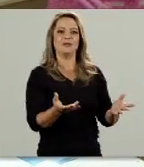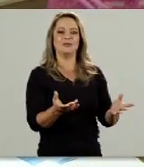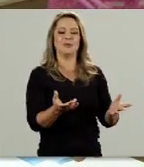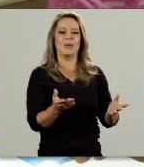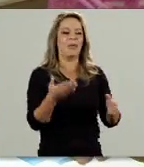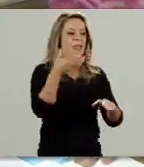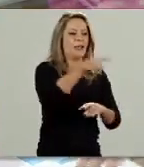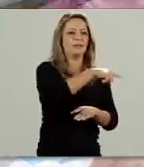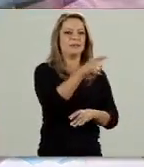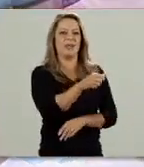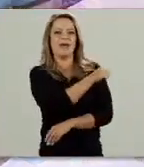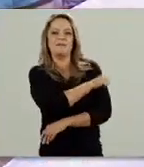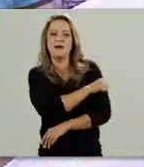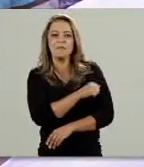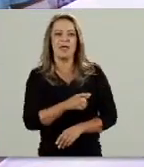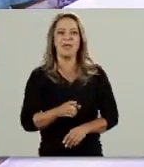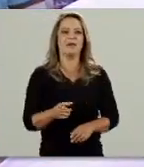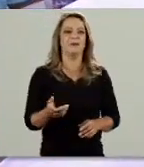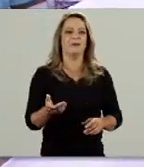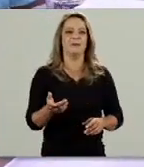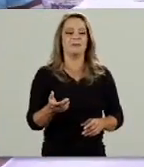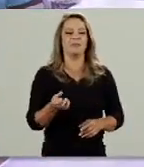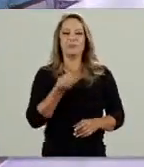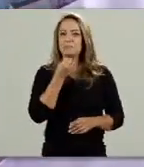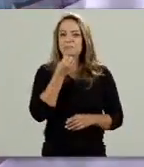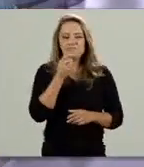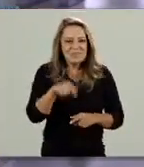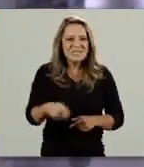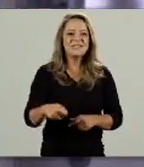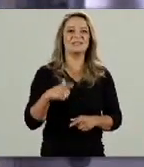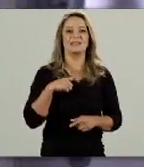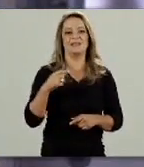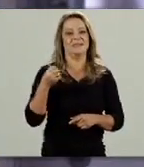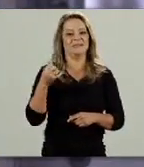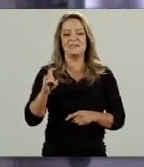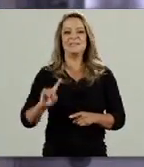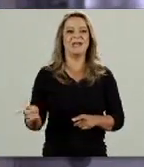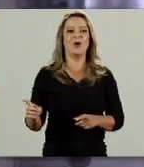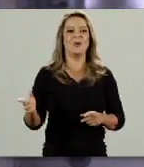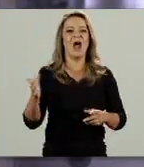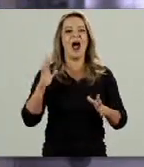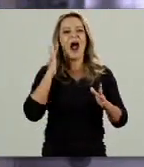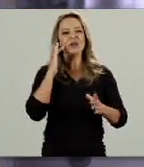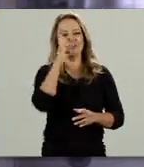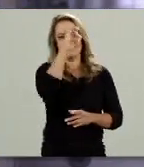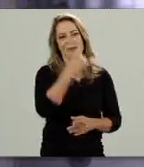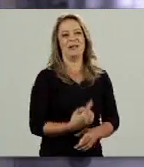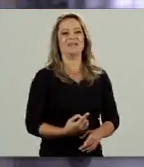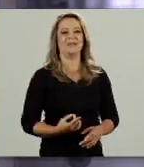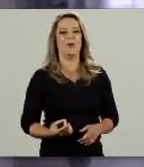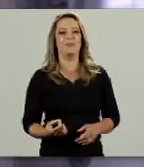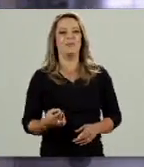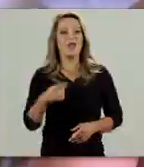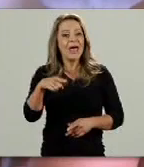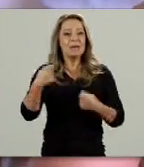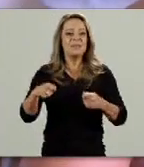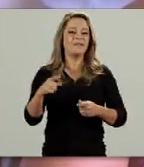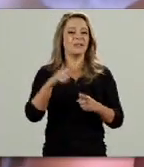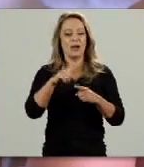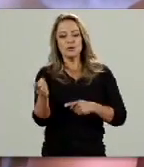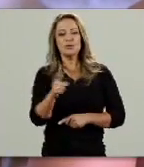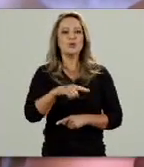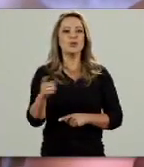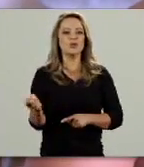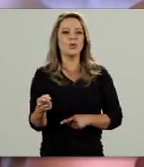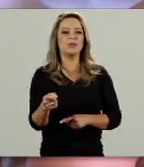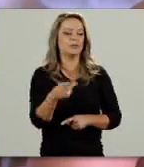médico, ele entra, sai, enfermeiro. Tem que ter, porque senão eles não acho que entram em depressão. Ela tem